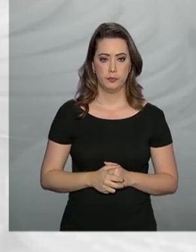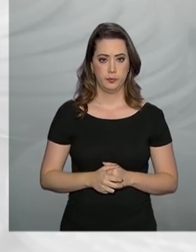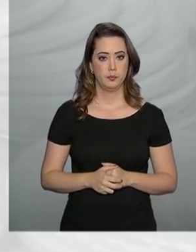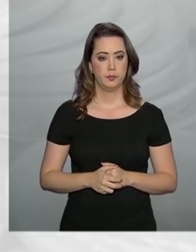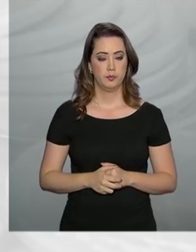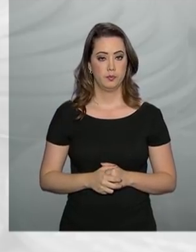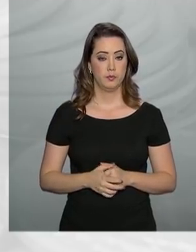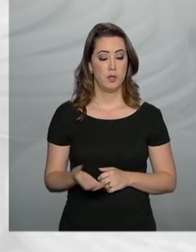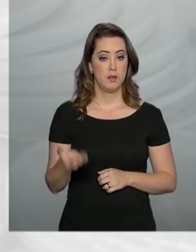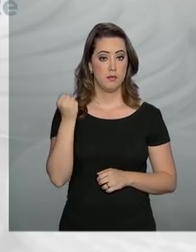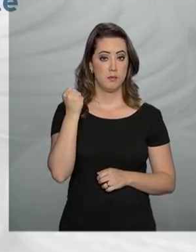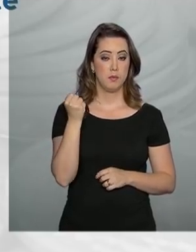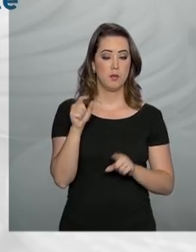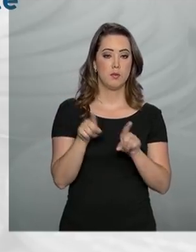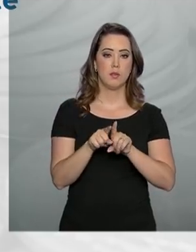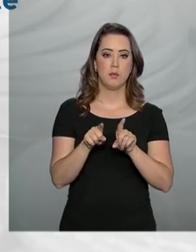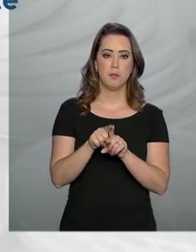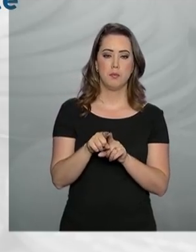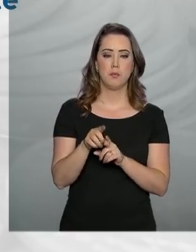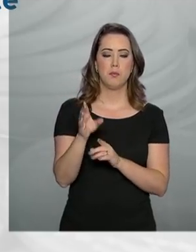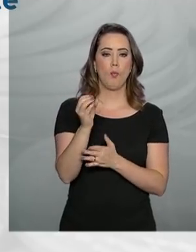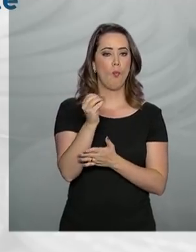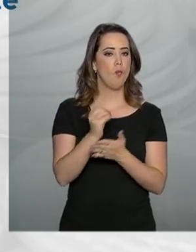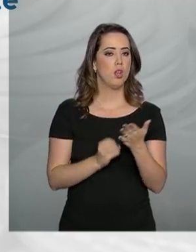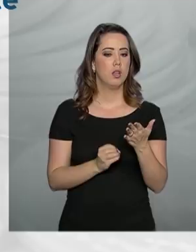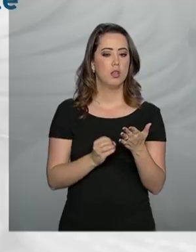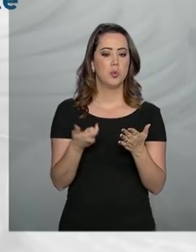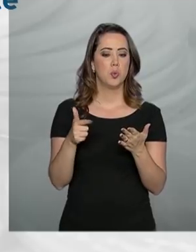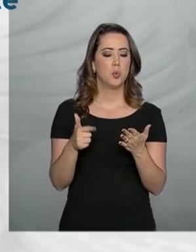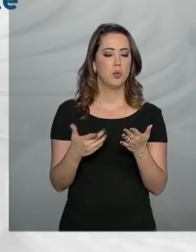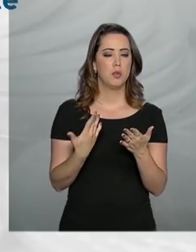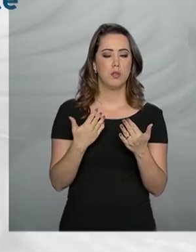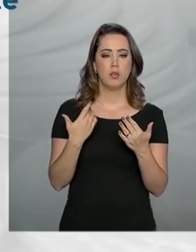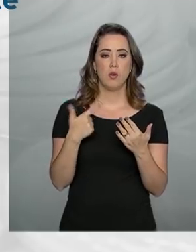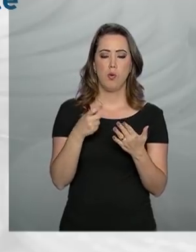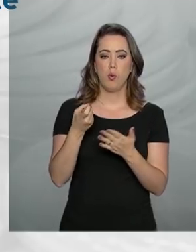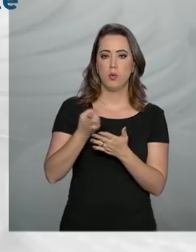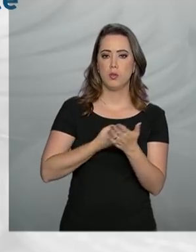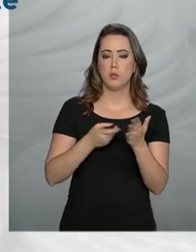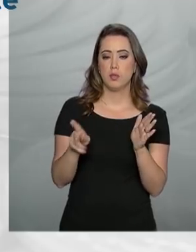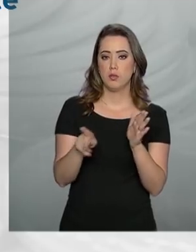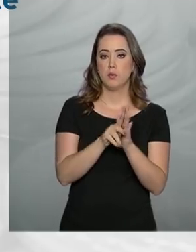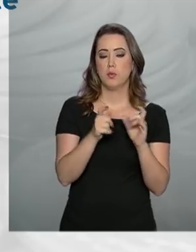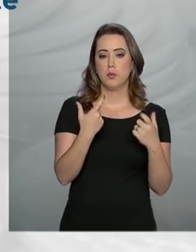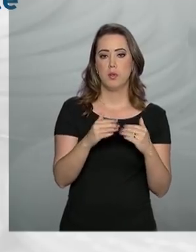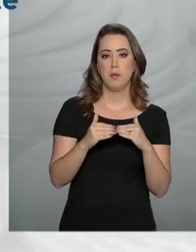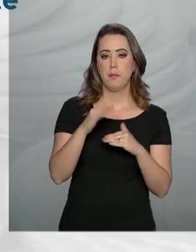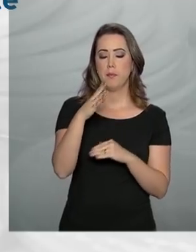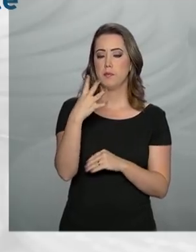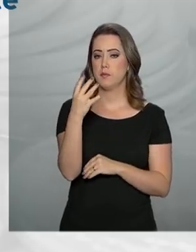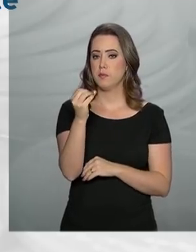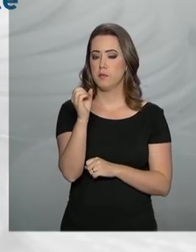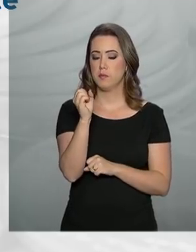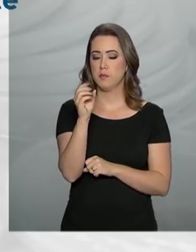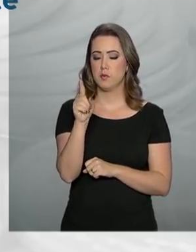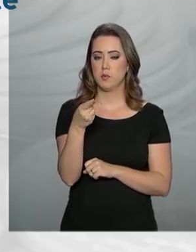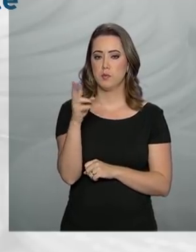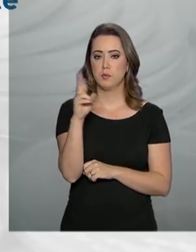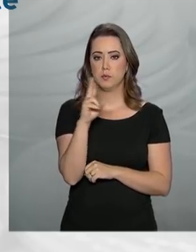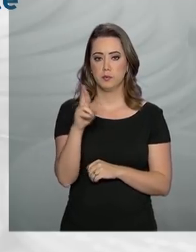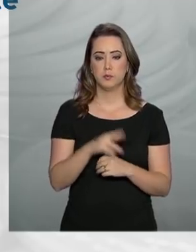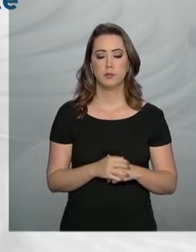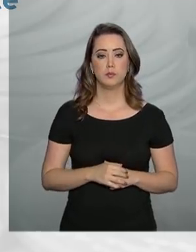28.559,70. Recebeu rendimento isento, não tributável ou tributado na fonte superior a R$ 40